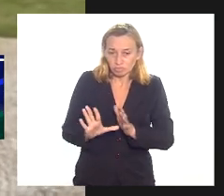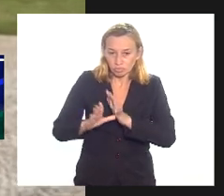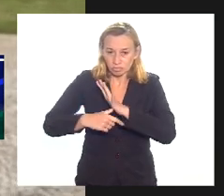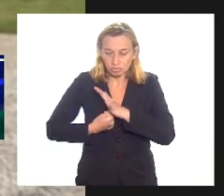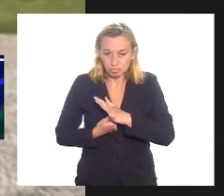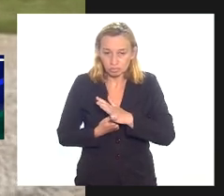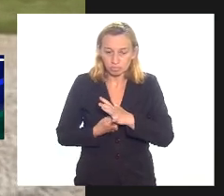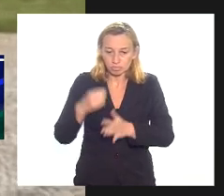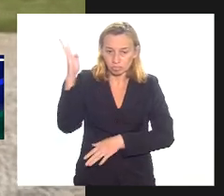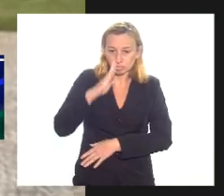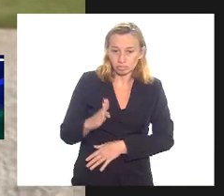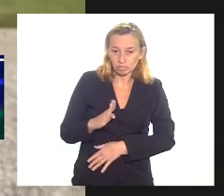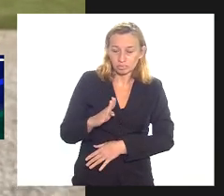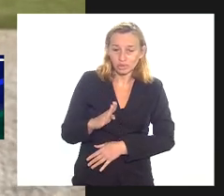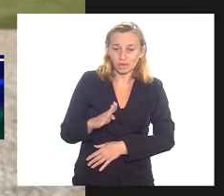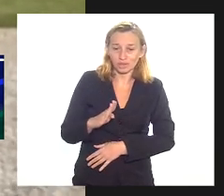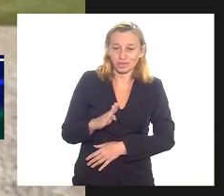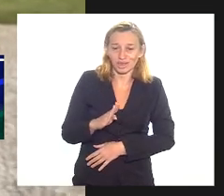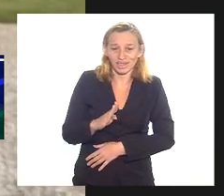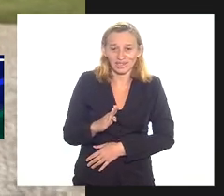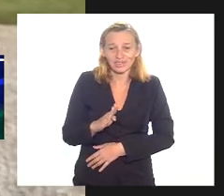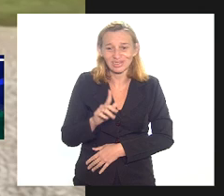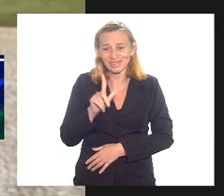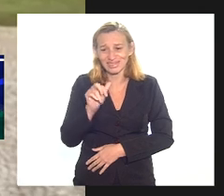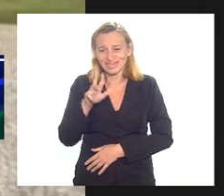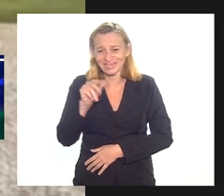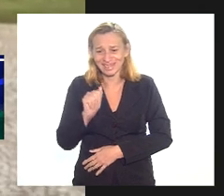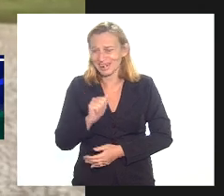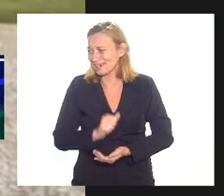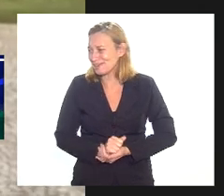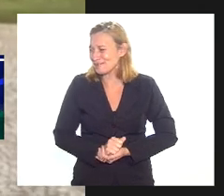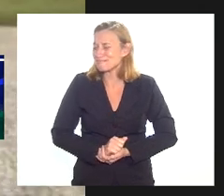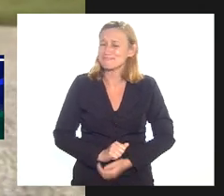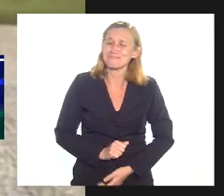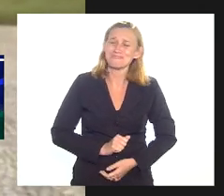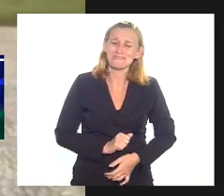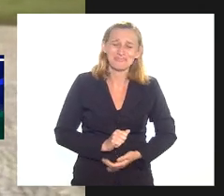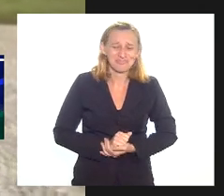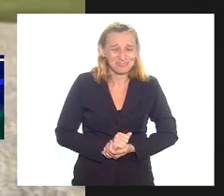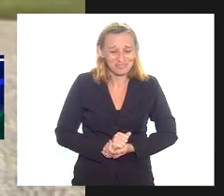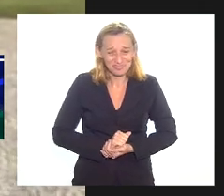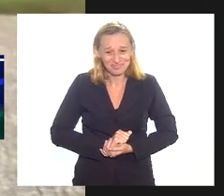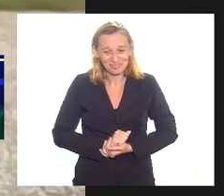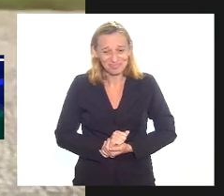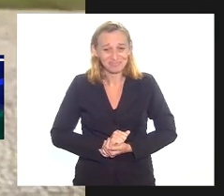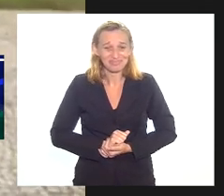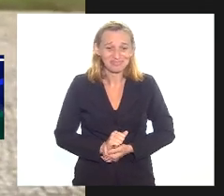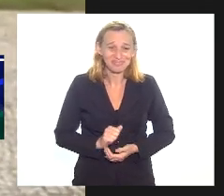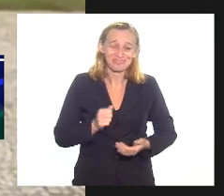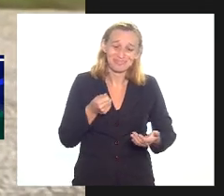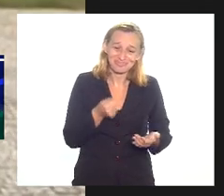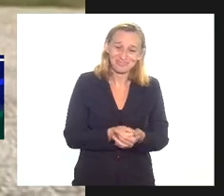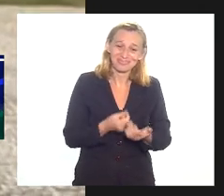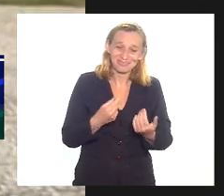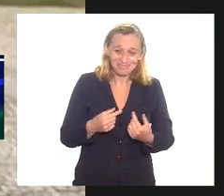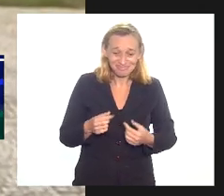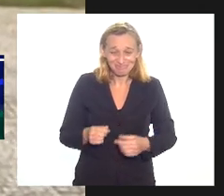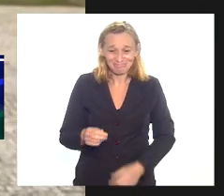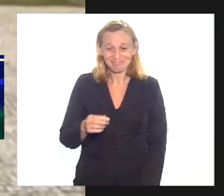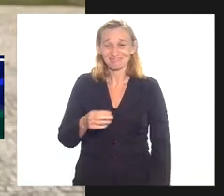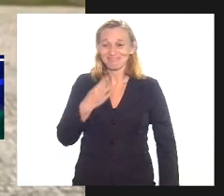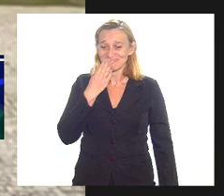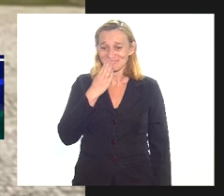de 9 dedos e está prestes a botar as suas manguinhas de fora novamente, a ousar querer concorrer à presidência da